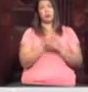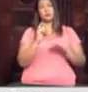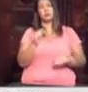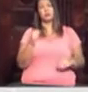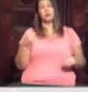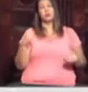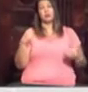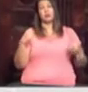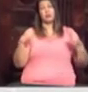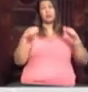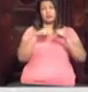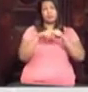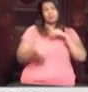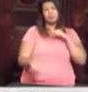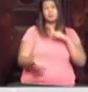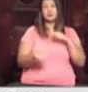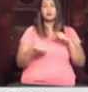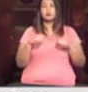professores,